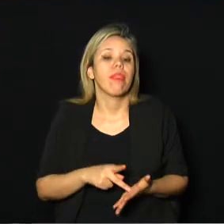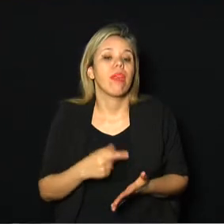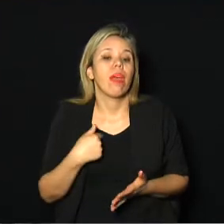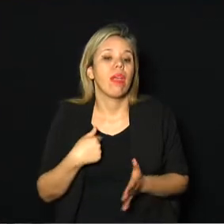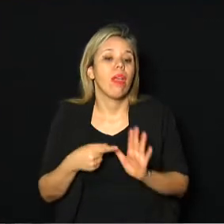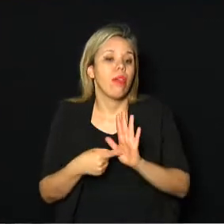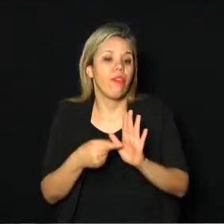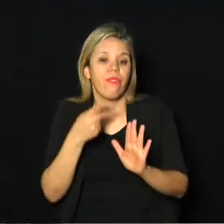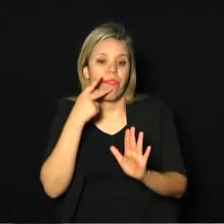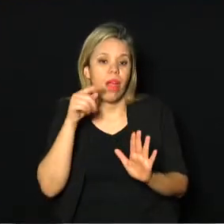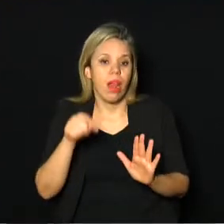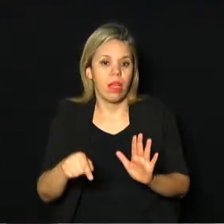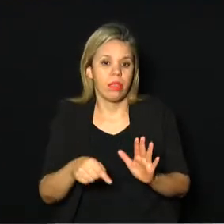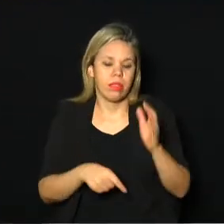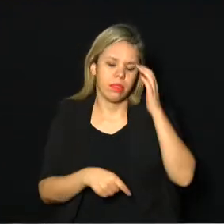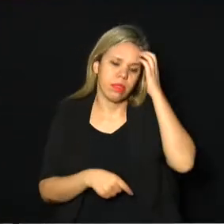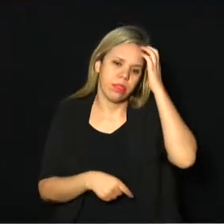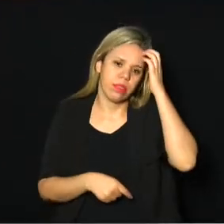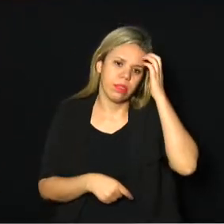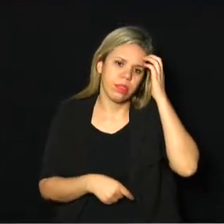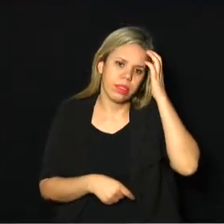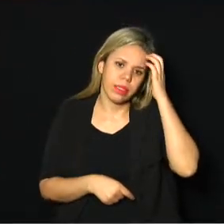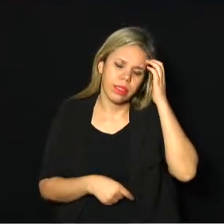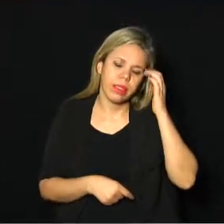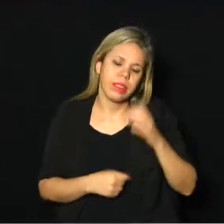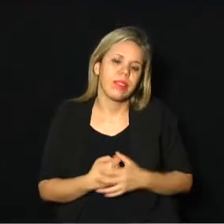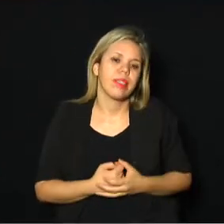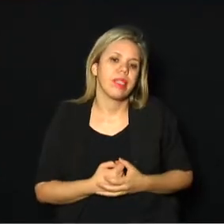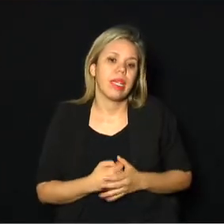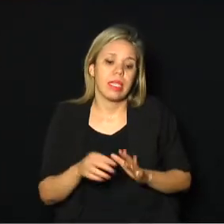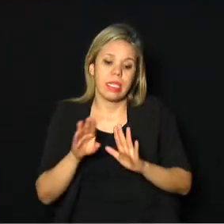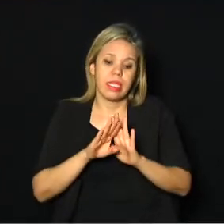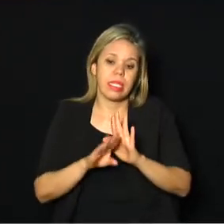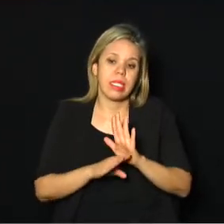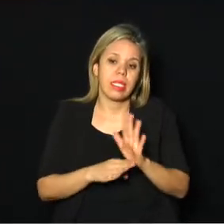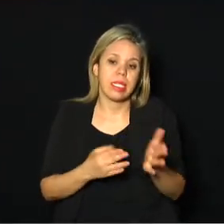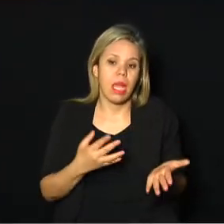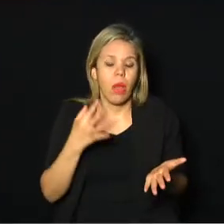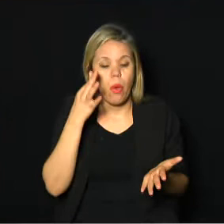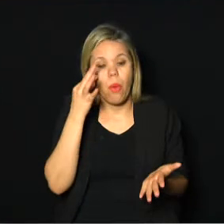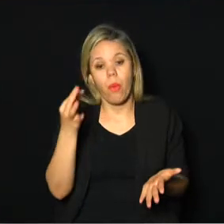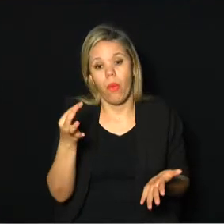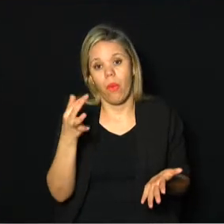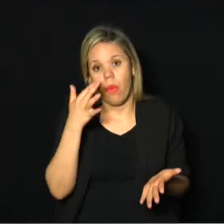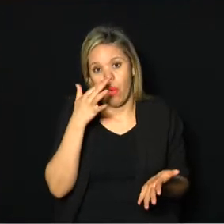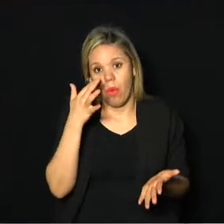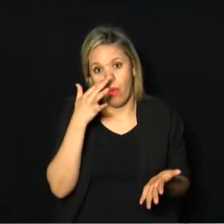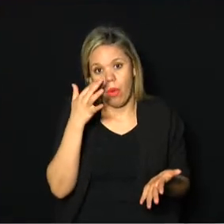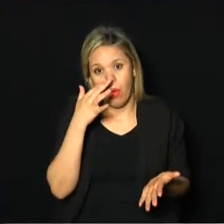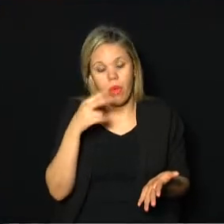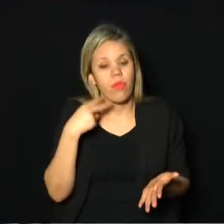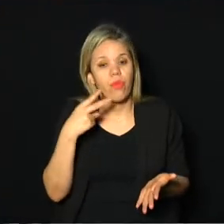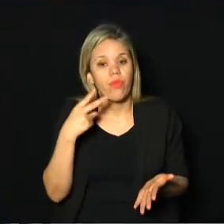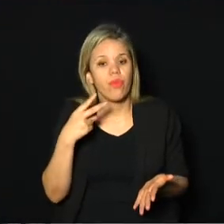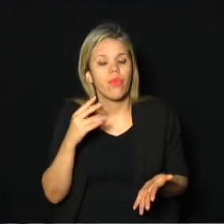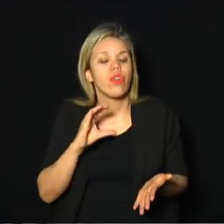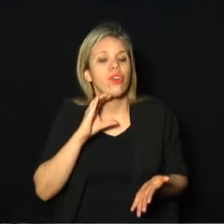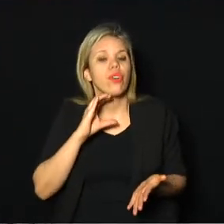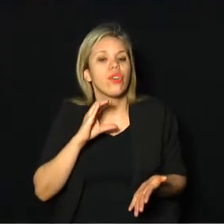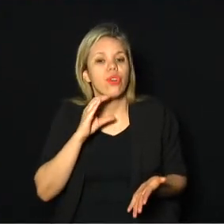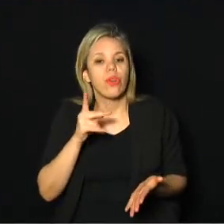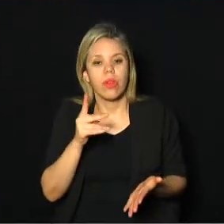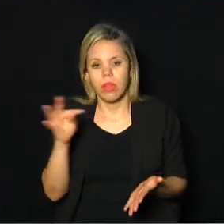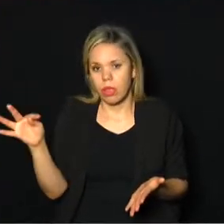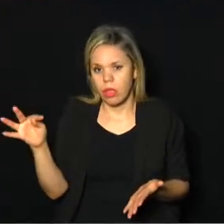pouco esse panorama, né? E acho que tem algumas coisas que chamam a atenção. O vereador Carlão, do PT, acabou de ingressar. Obrigada,